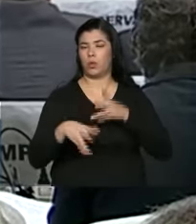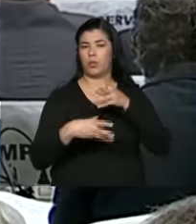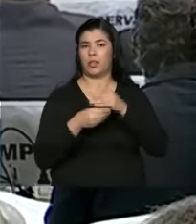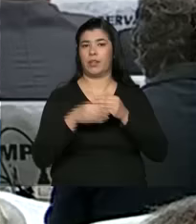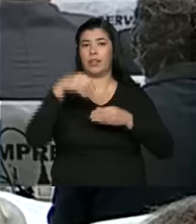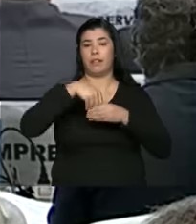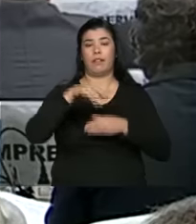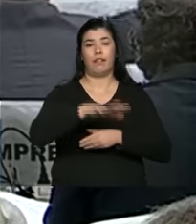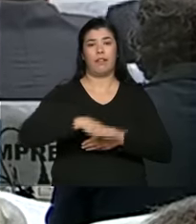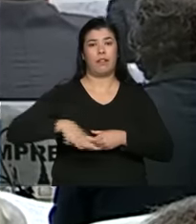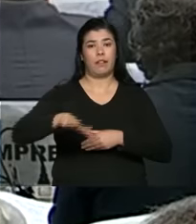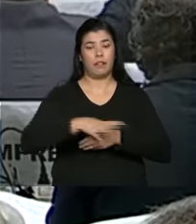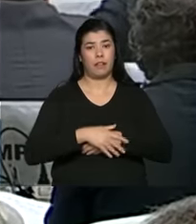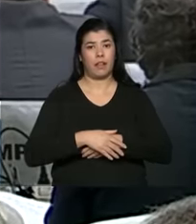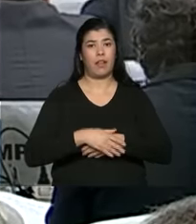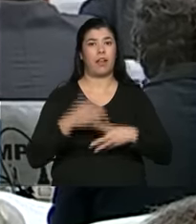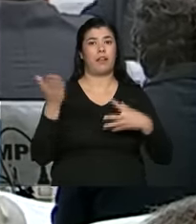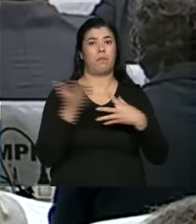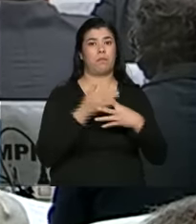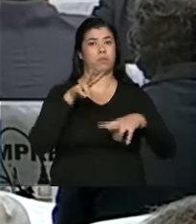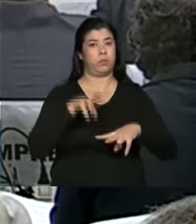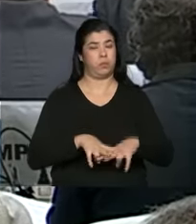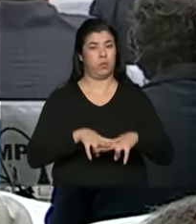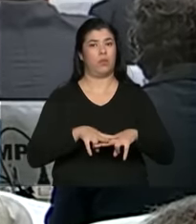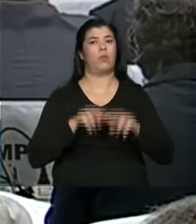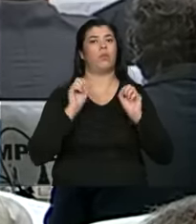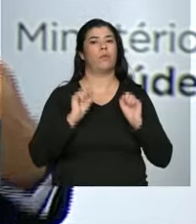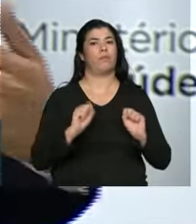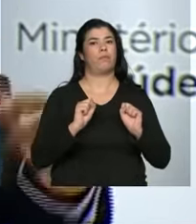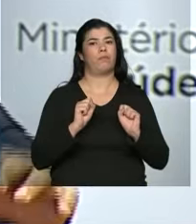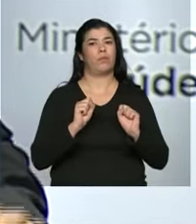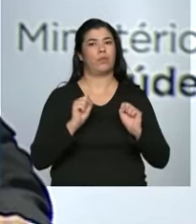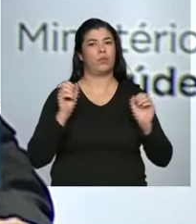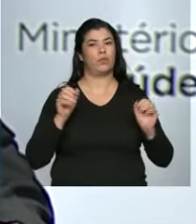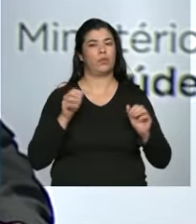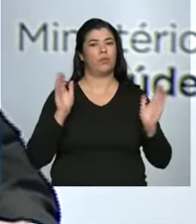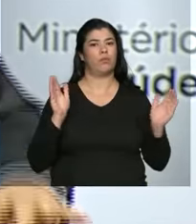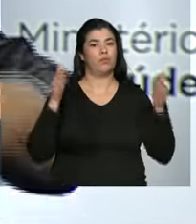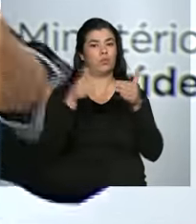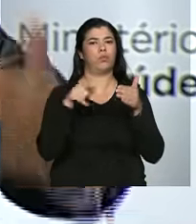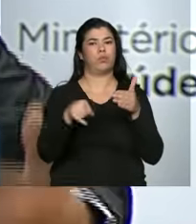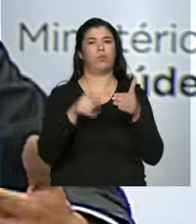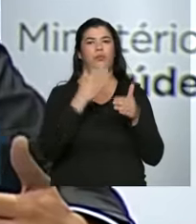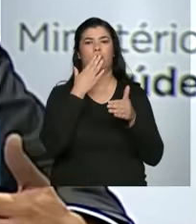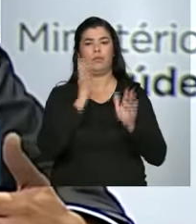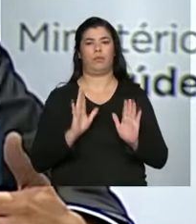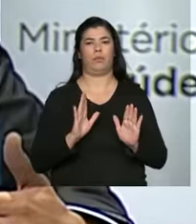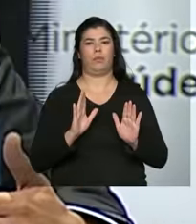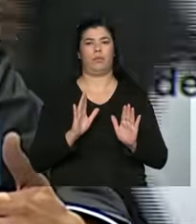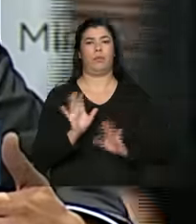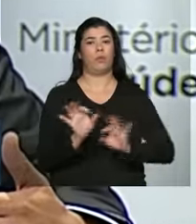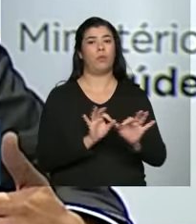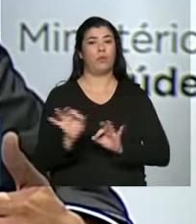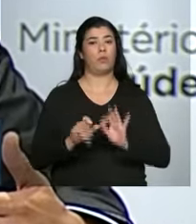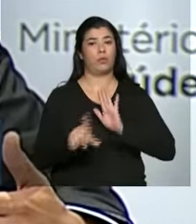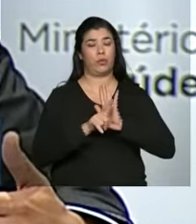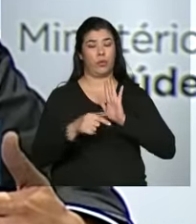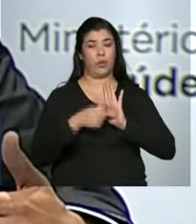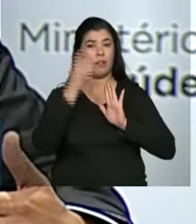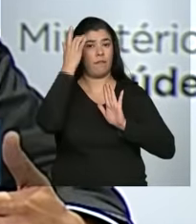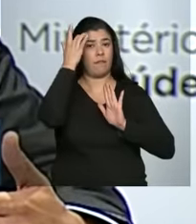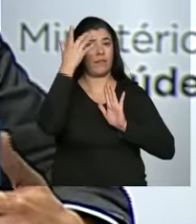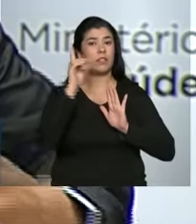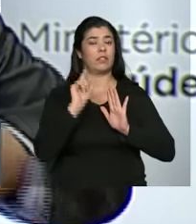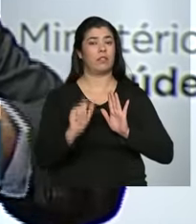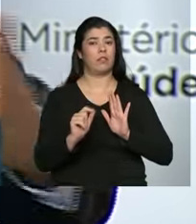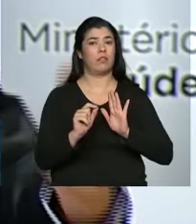hoje já é possível dependendo da situação você fazer o enquadramento o que o projeto vai fazer é facilitar eh esse enquadramento uma vez